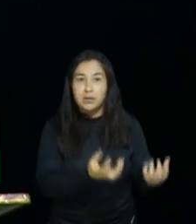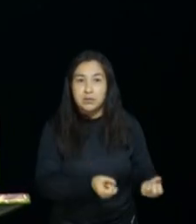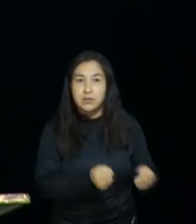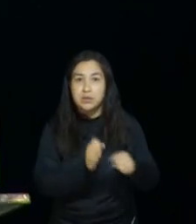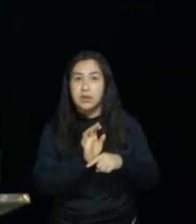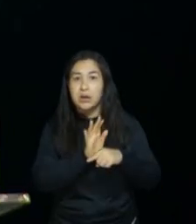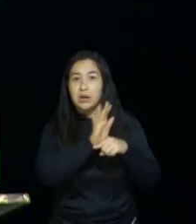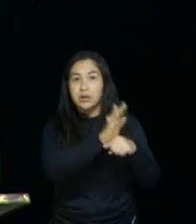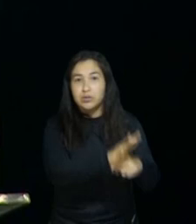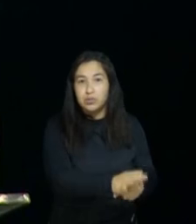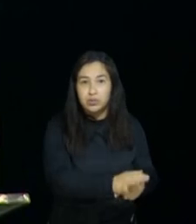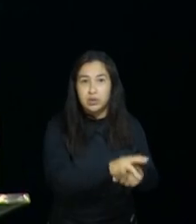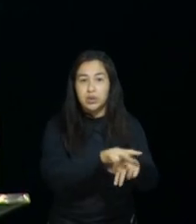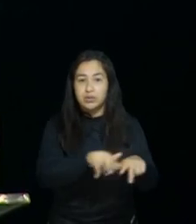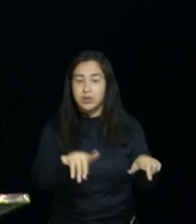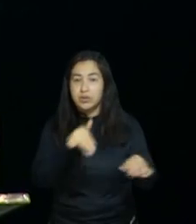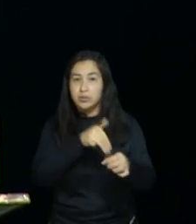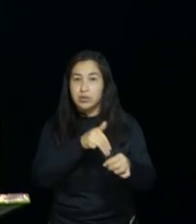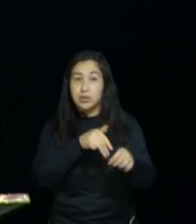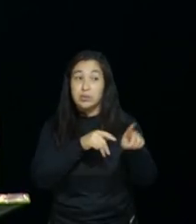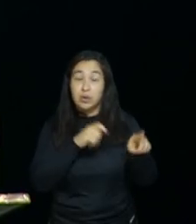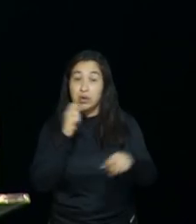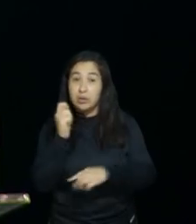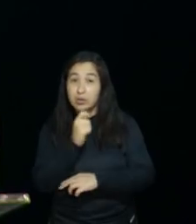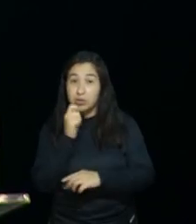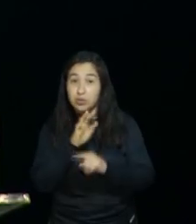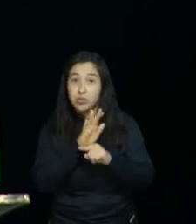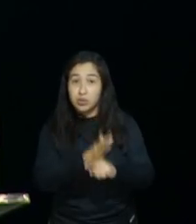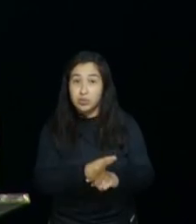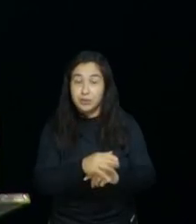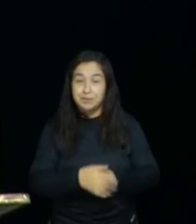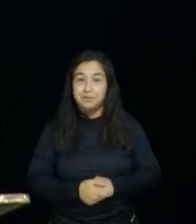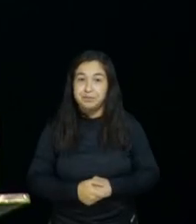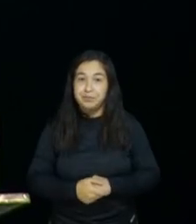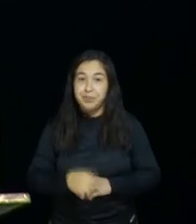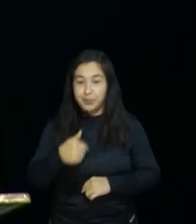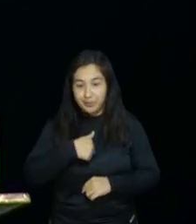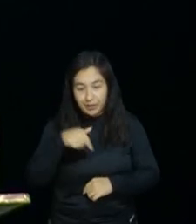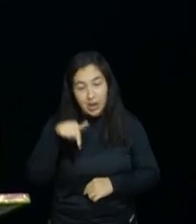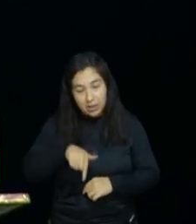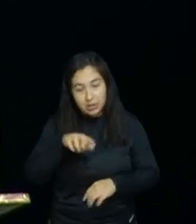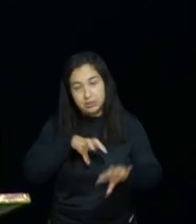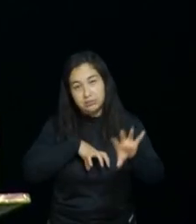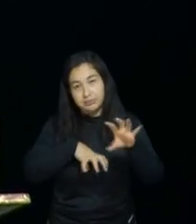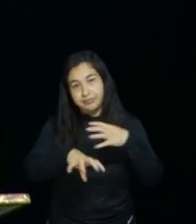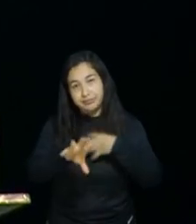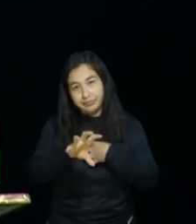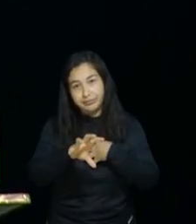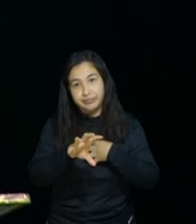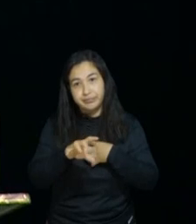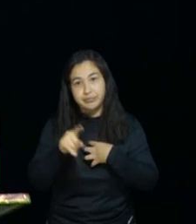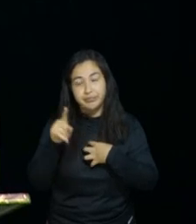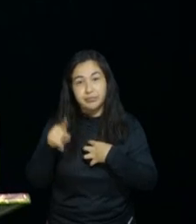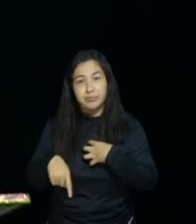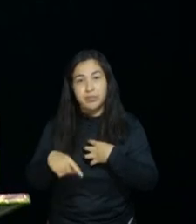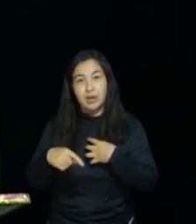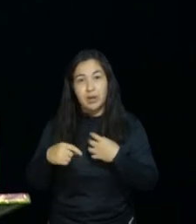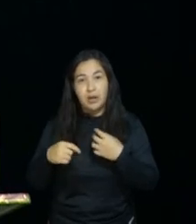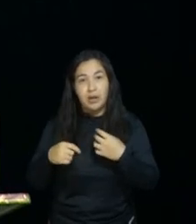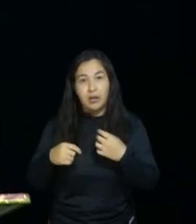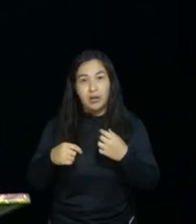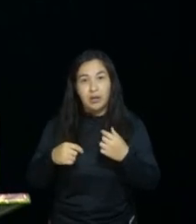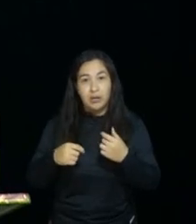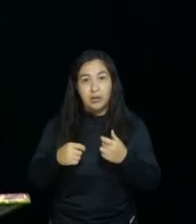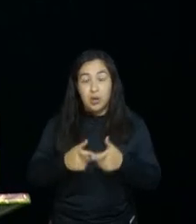uma mobilização muito grande em cima de tudo isso. Então, realmente, a nossa solidariedade, ela é muito grande. E aí fica